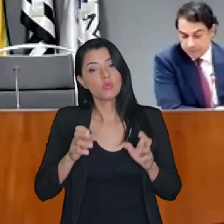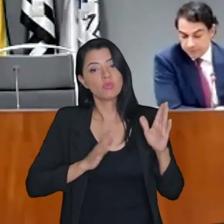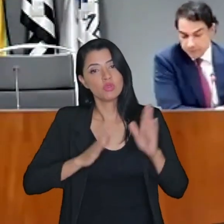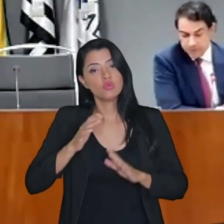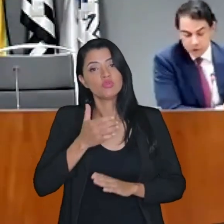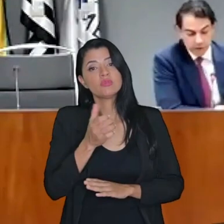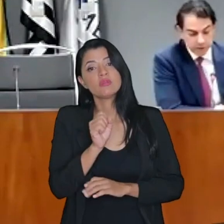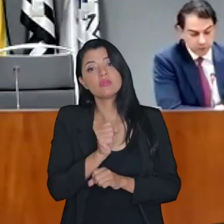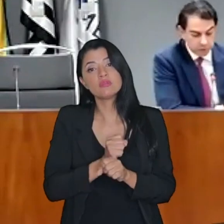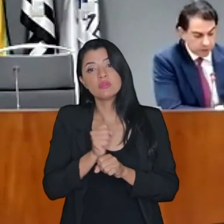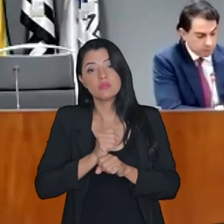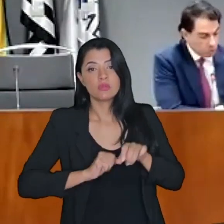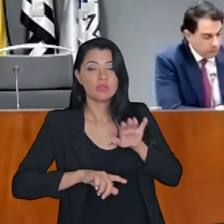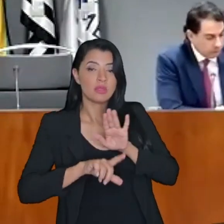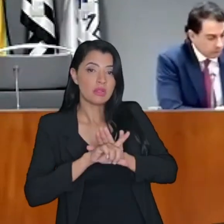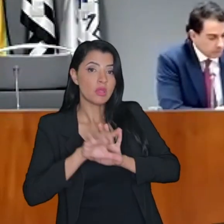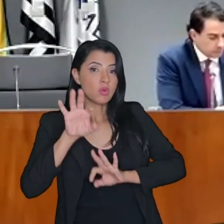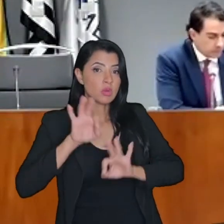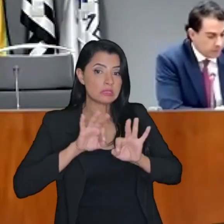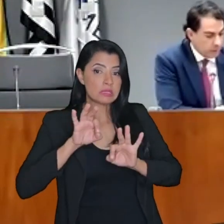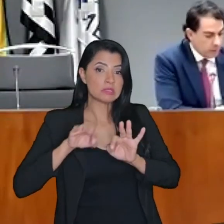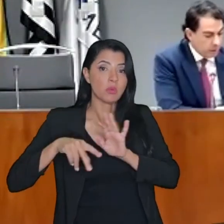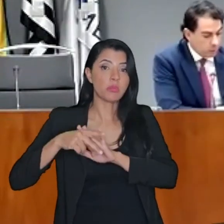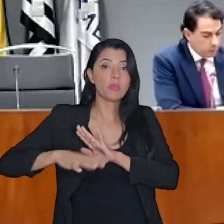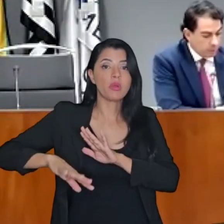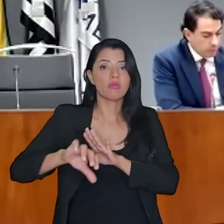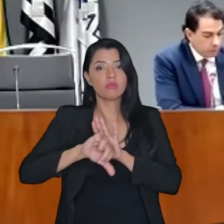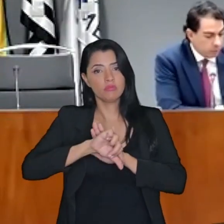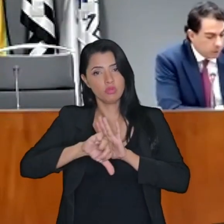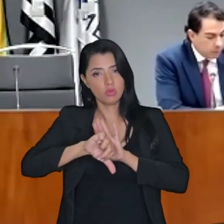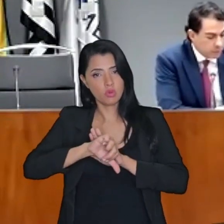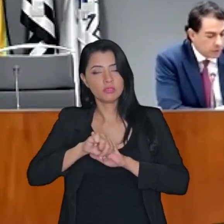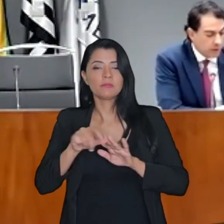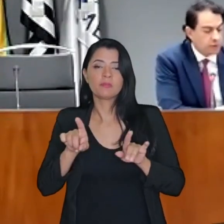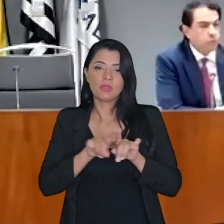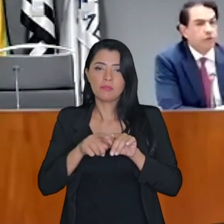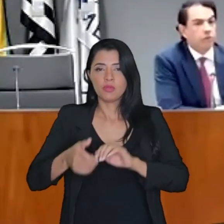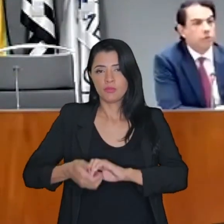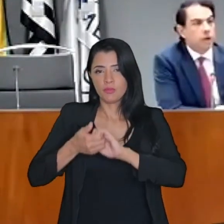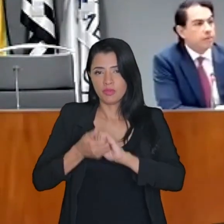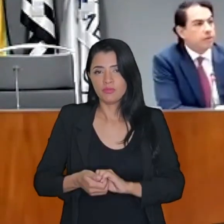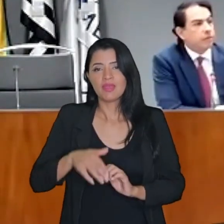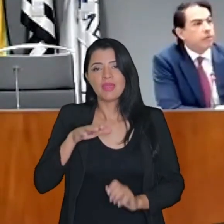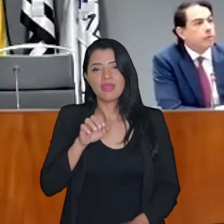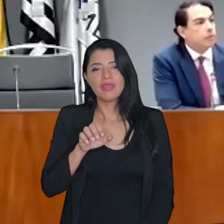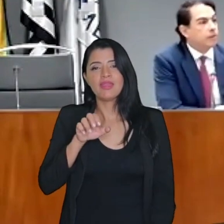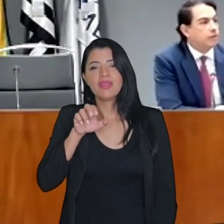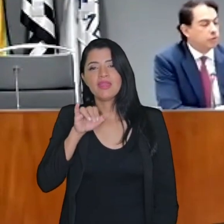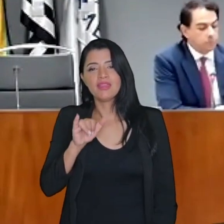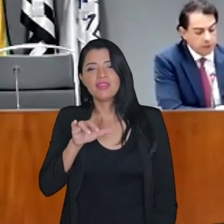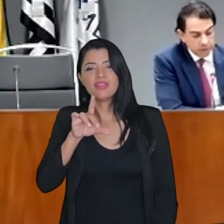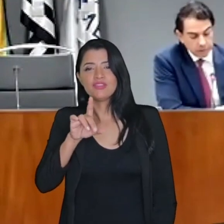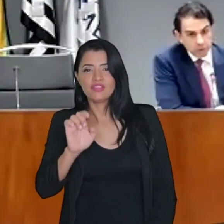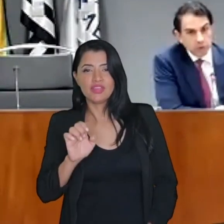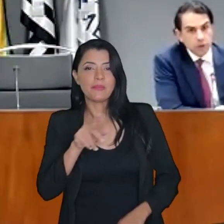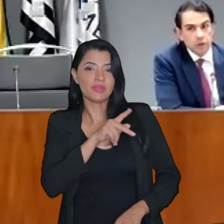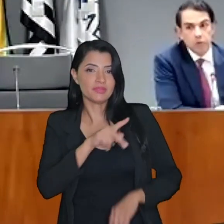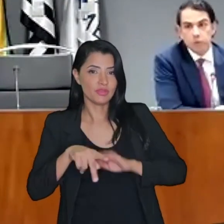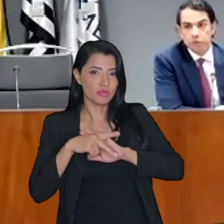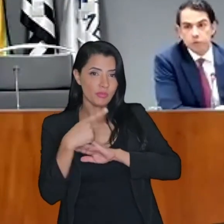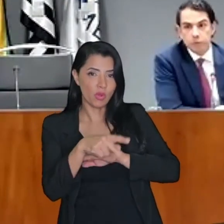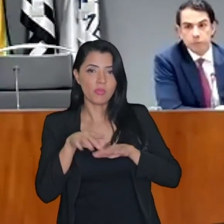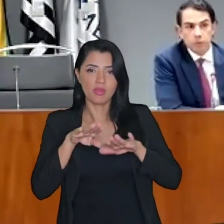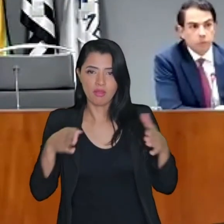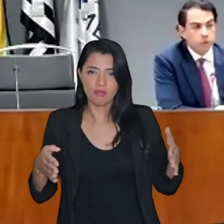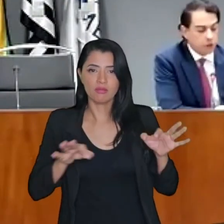anos da Lei de Organizações Criminosas. Cumprimento a professora Eide Florencio Neves, presidente da mesa, e